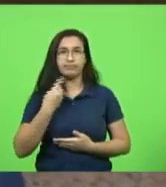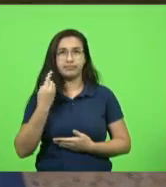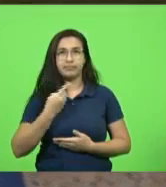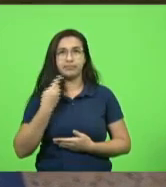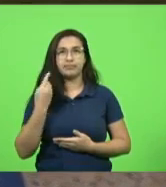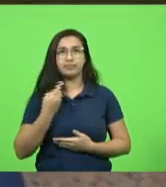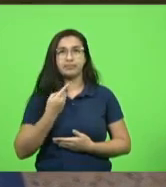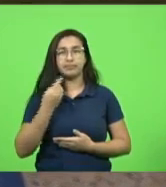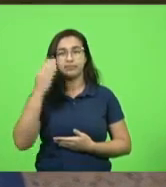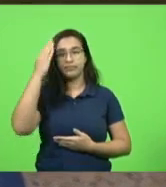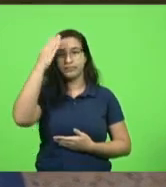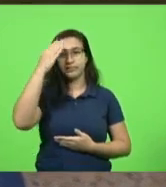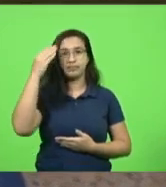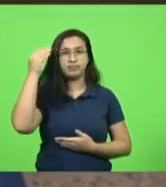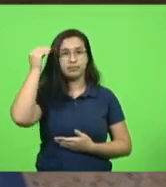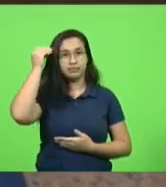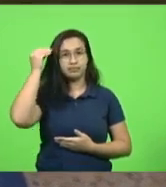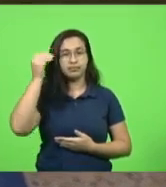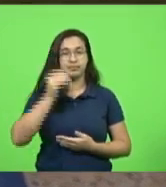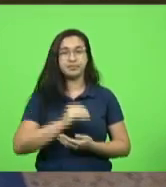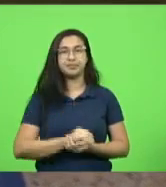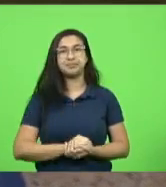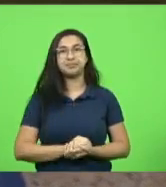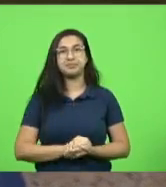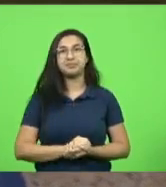Luciane Carminati. Acho que